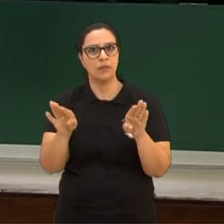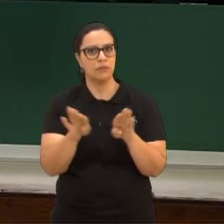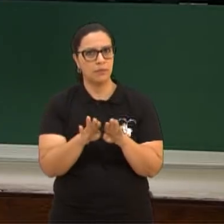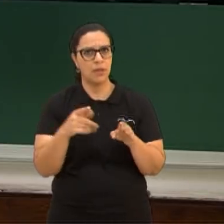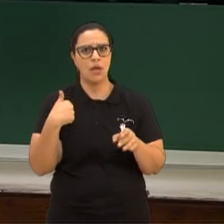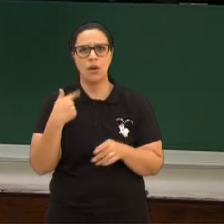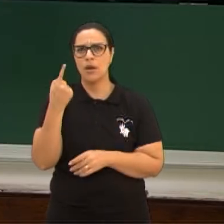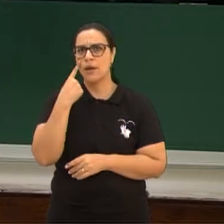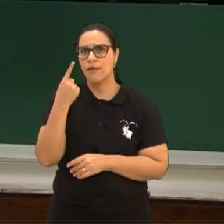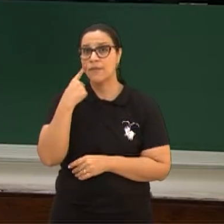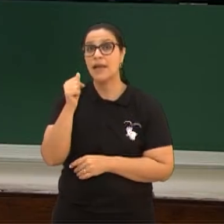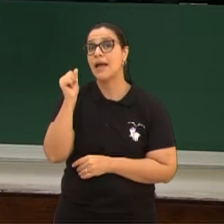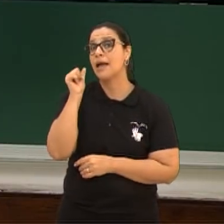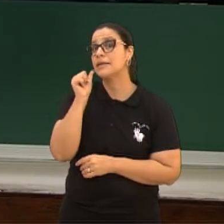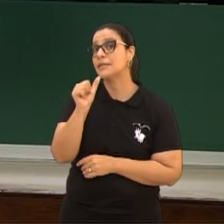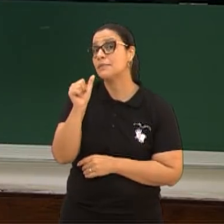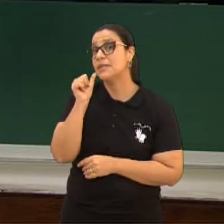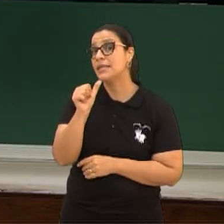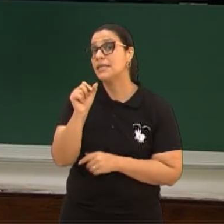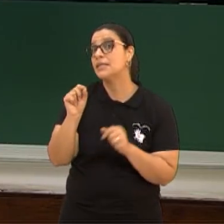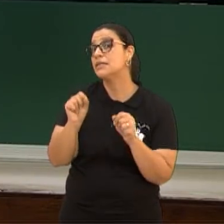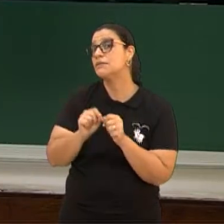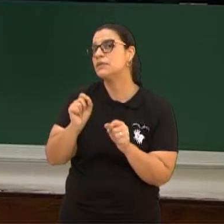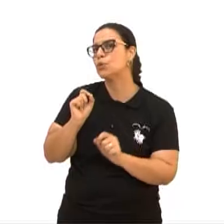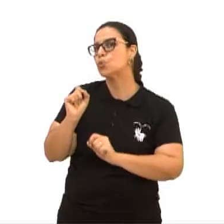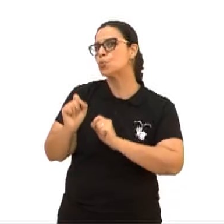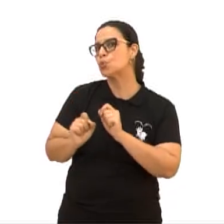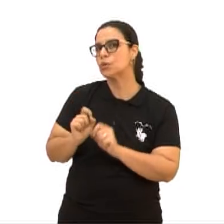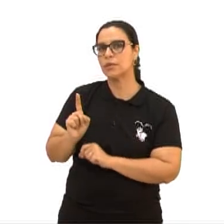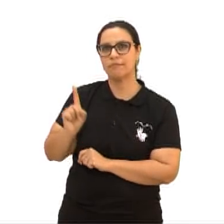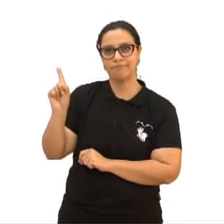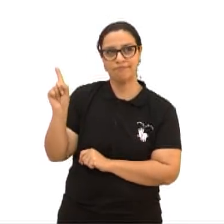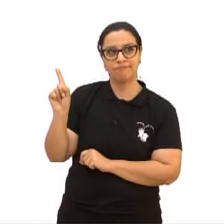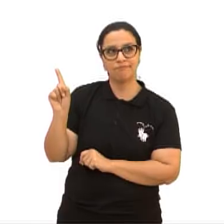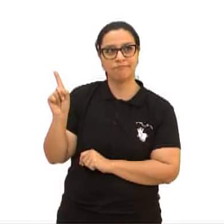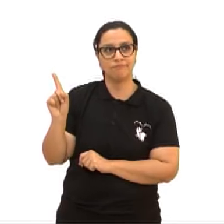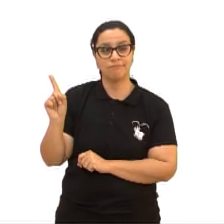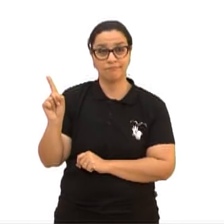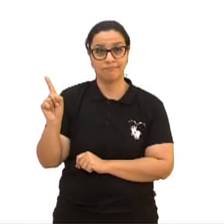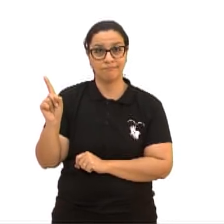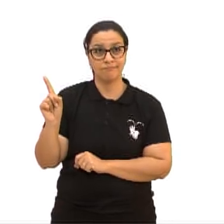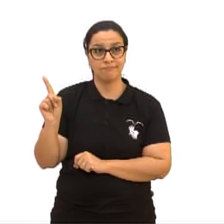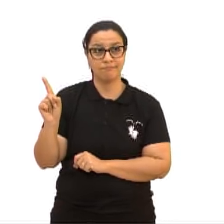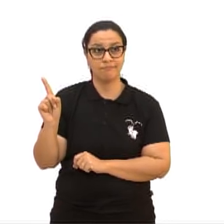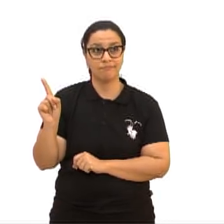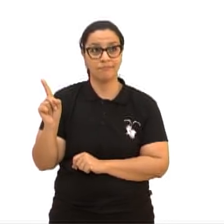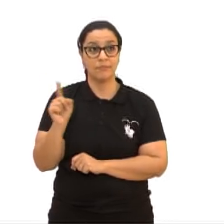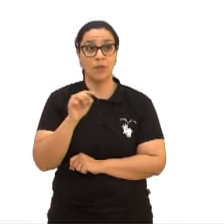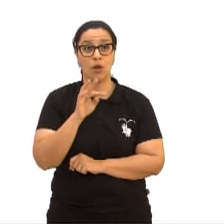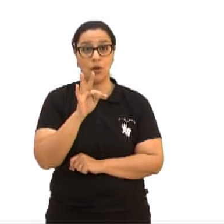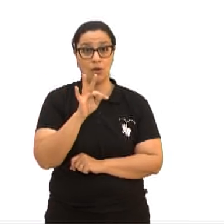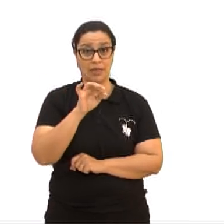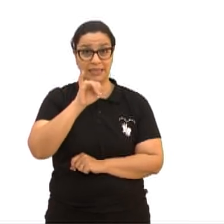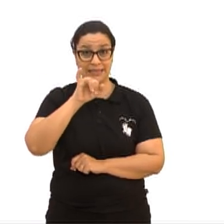que as meninas estão fazendo? They